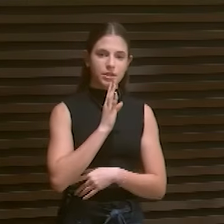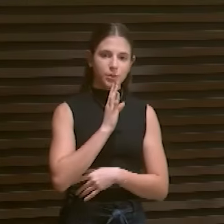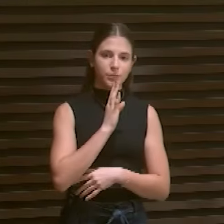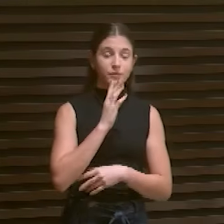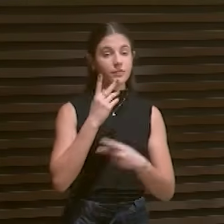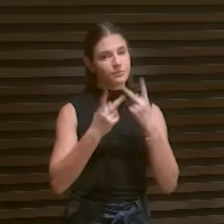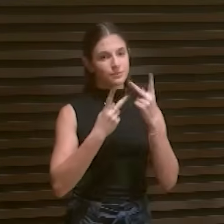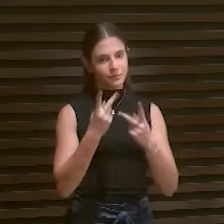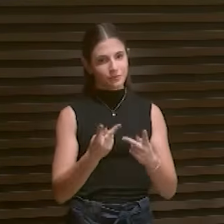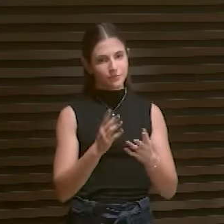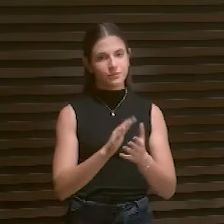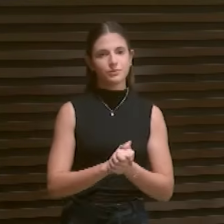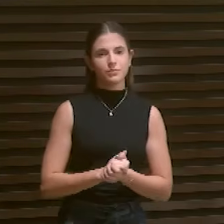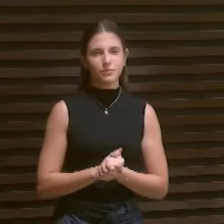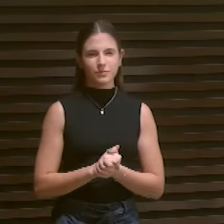diz assim: